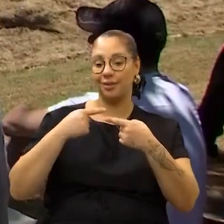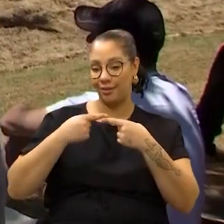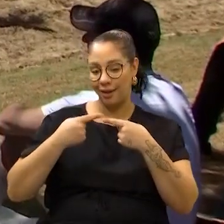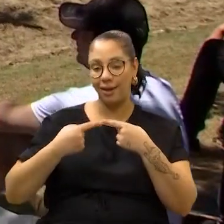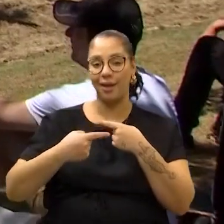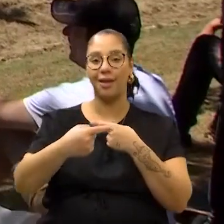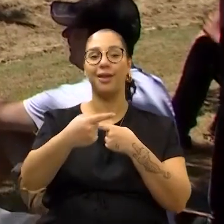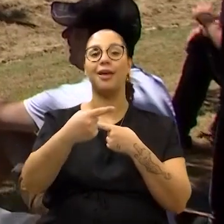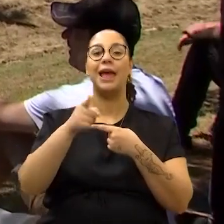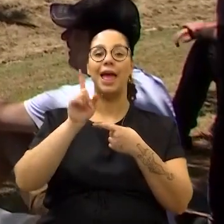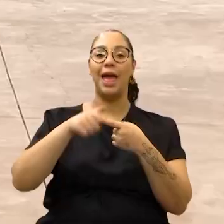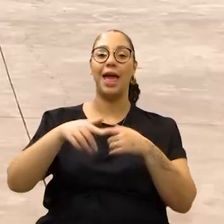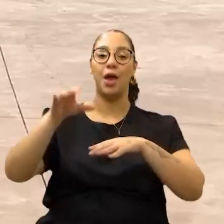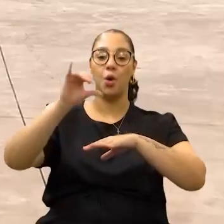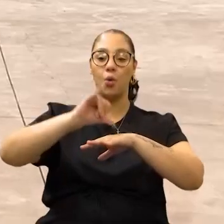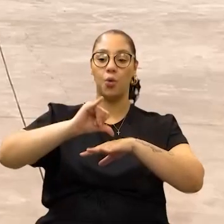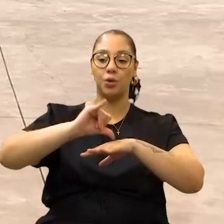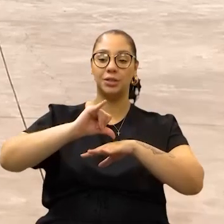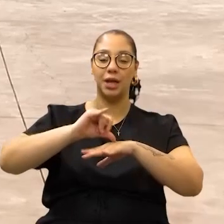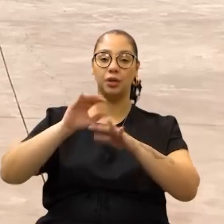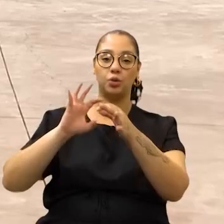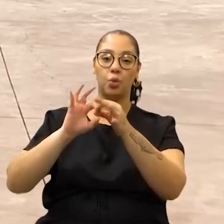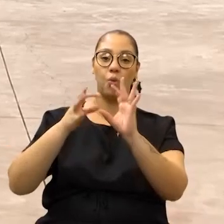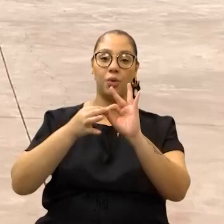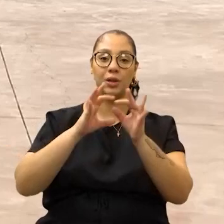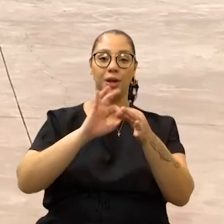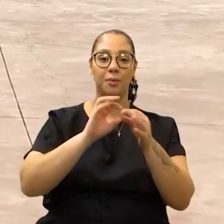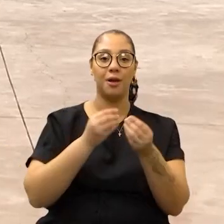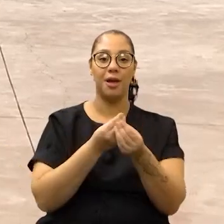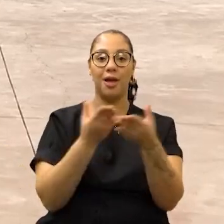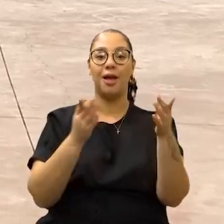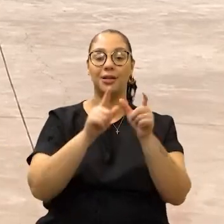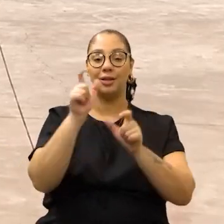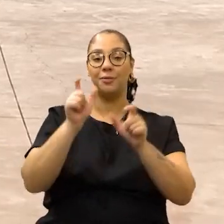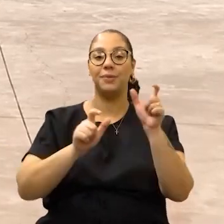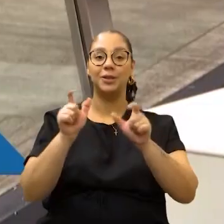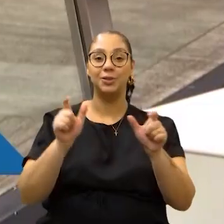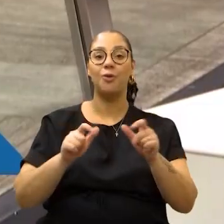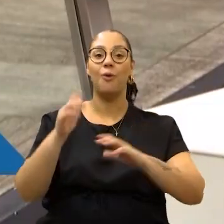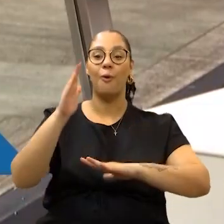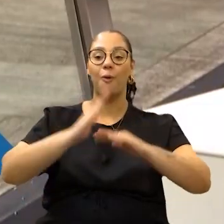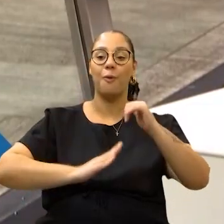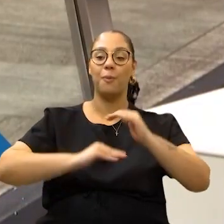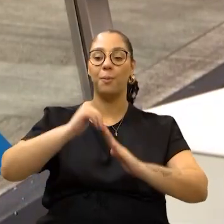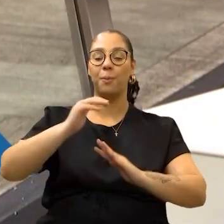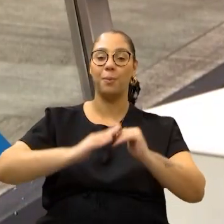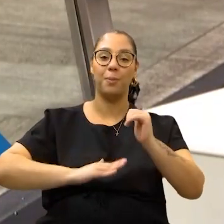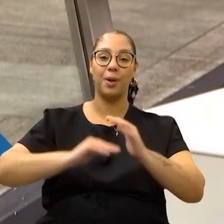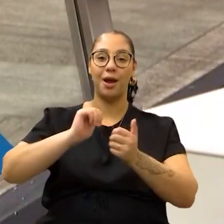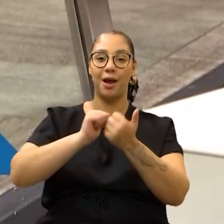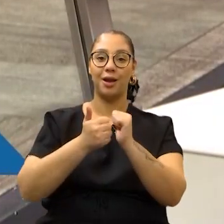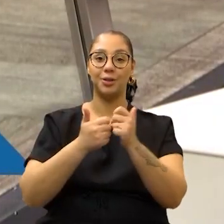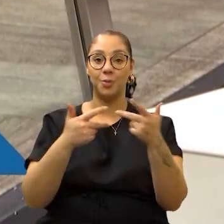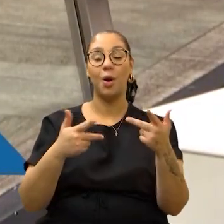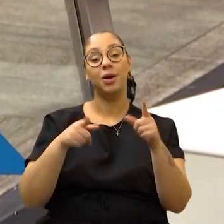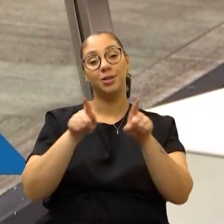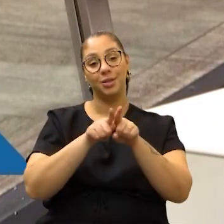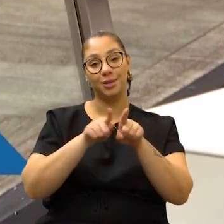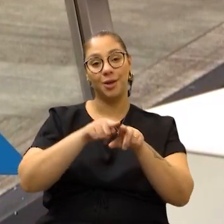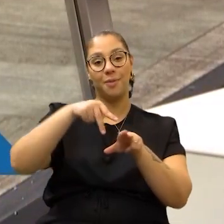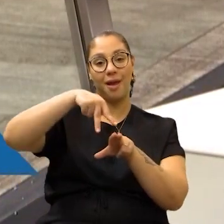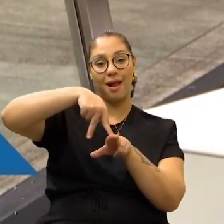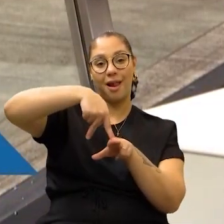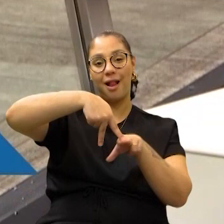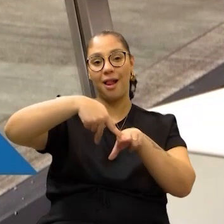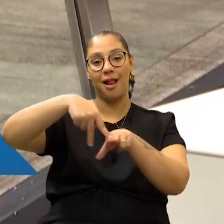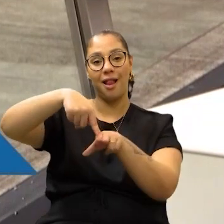porque em breve terá o Centro Olímpico que está sendo construído e será entregue para todas essas pessoas que praticam o esporte,